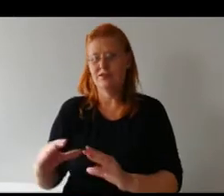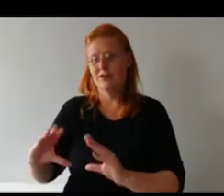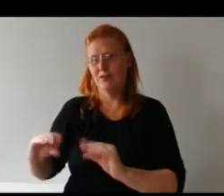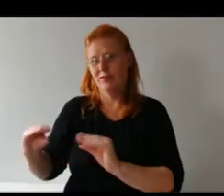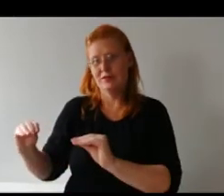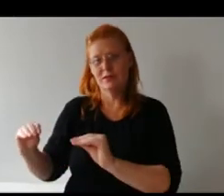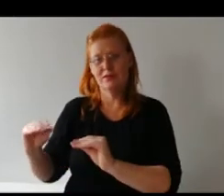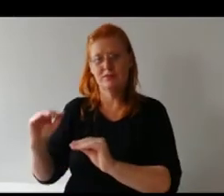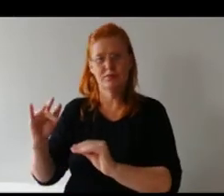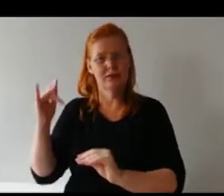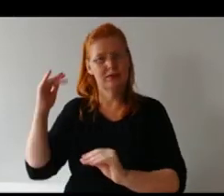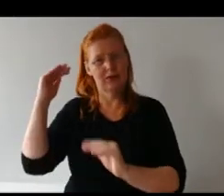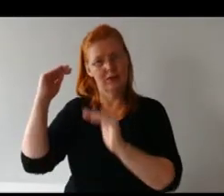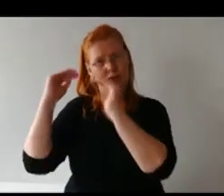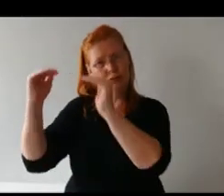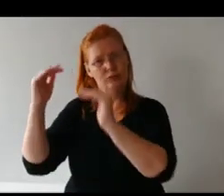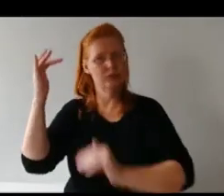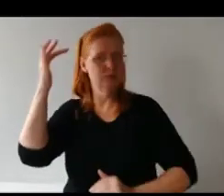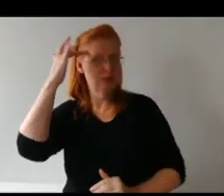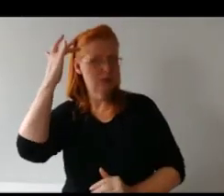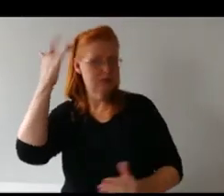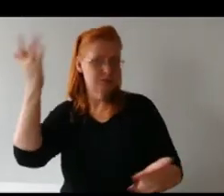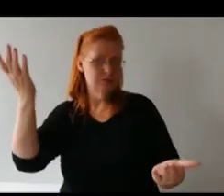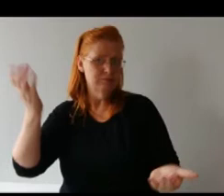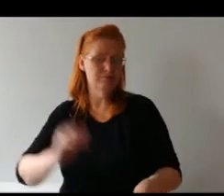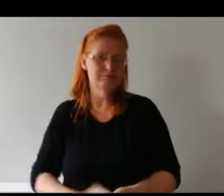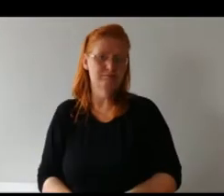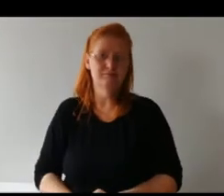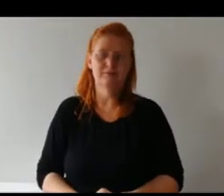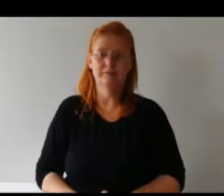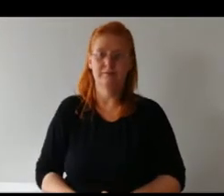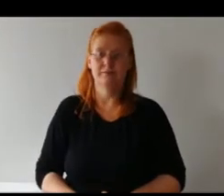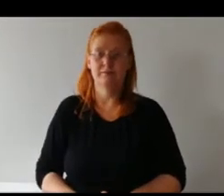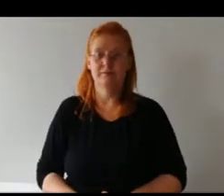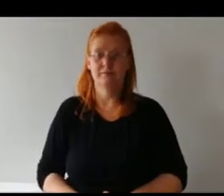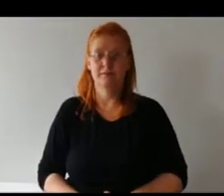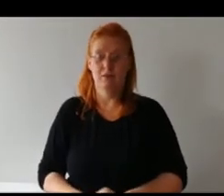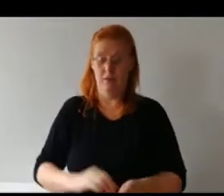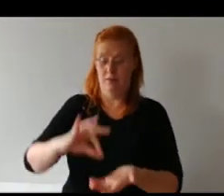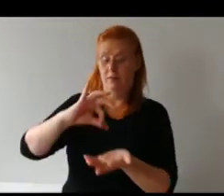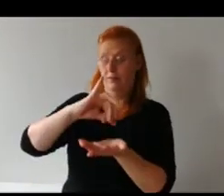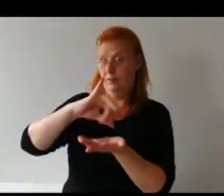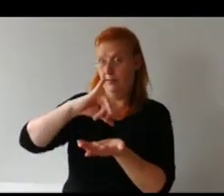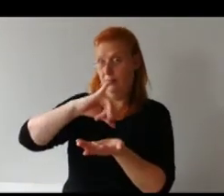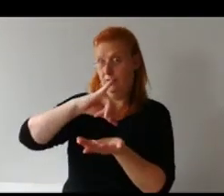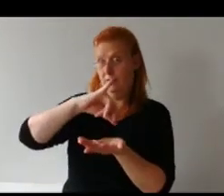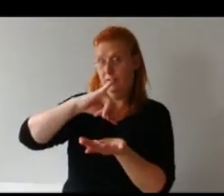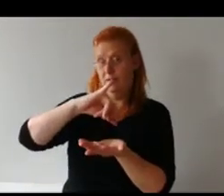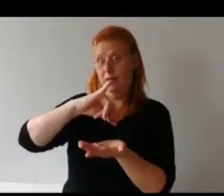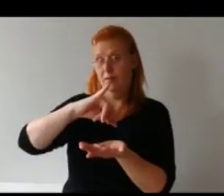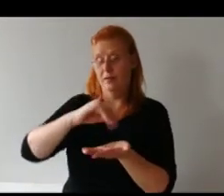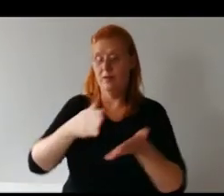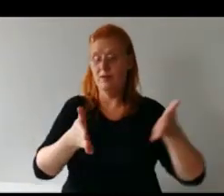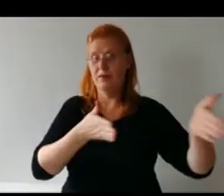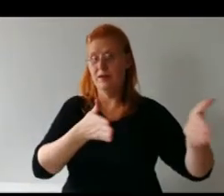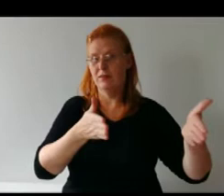de passando de adolescência para adulto e assim em diante. Deleuze tinha uma visão do capitalismo.